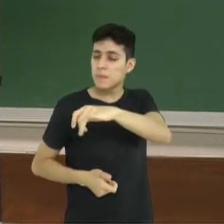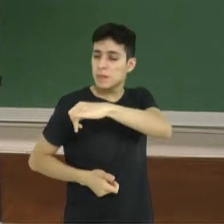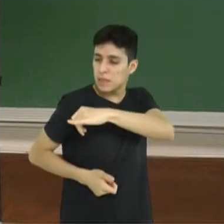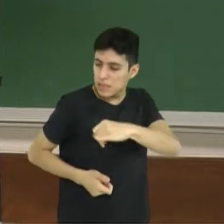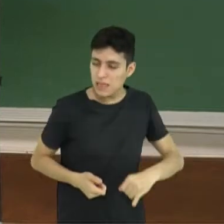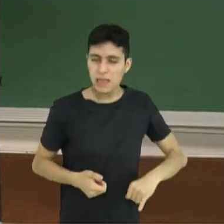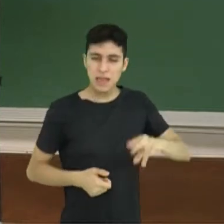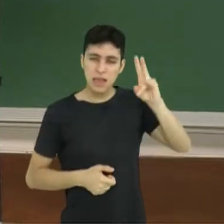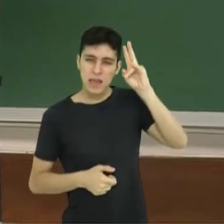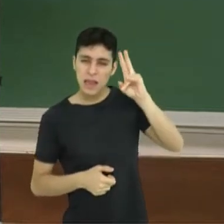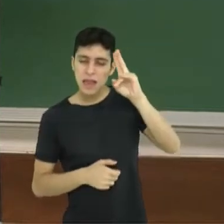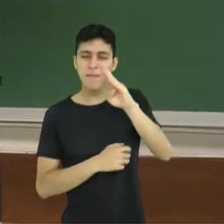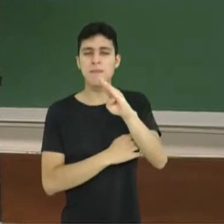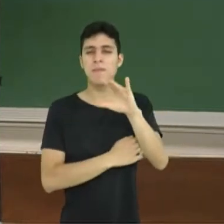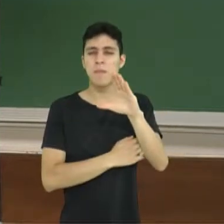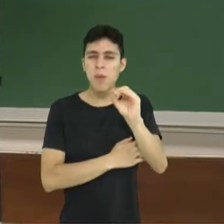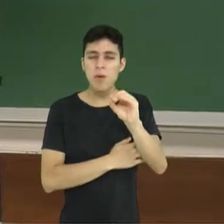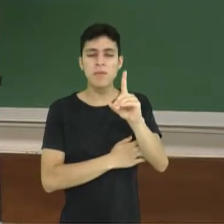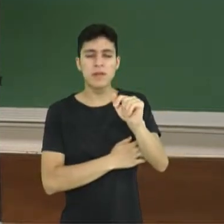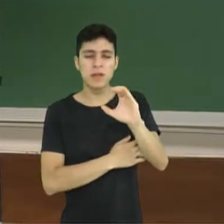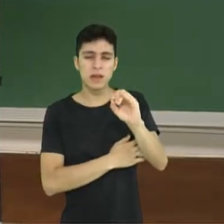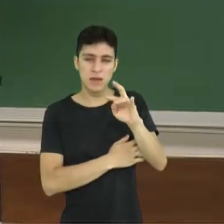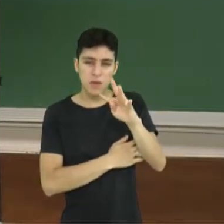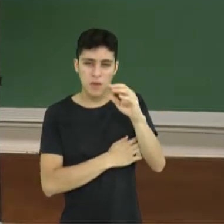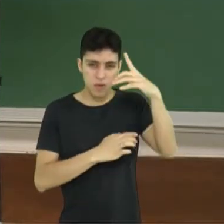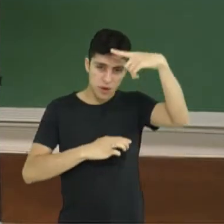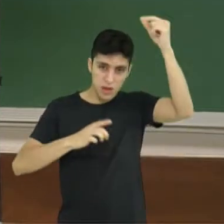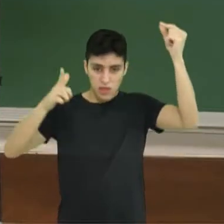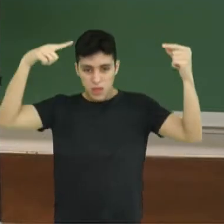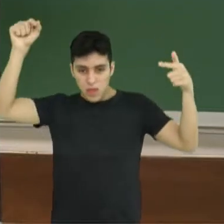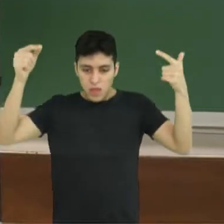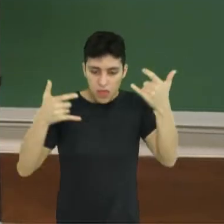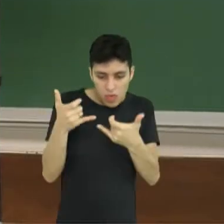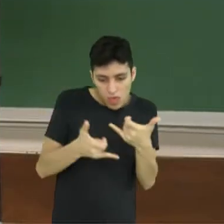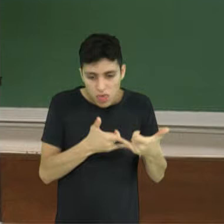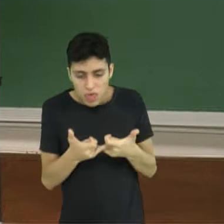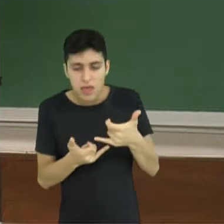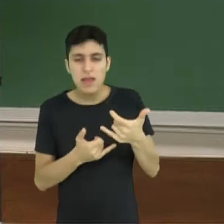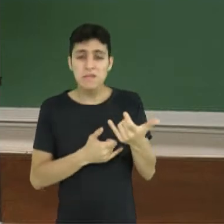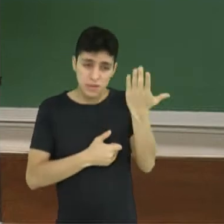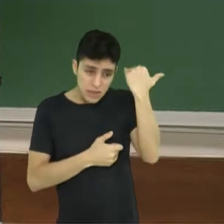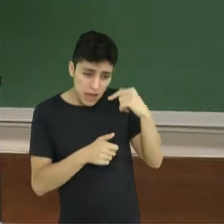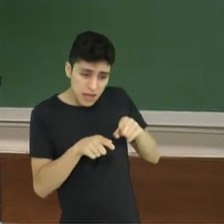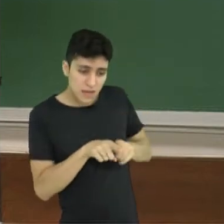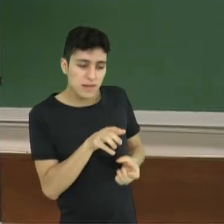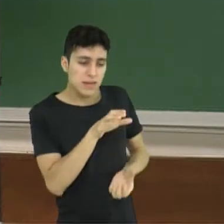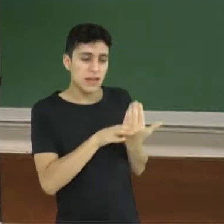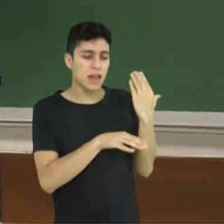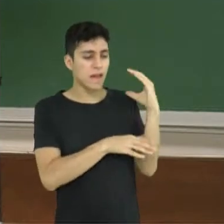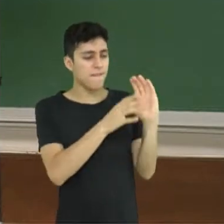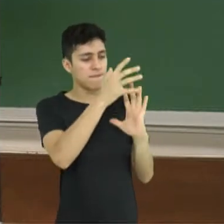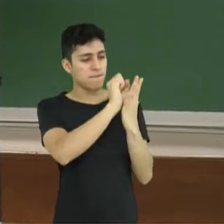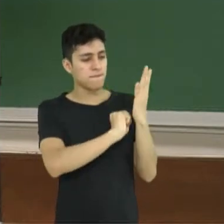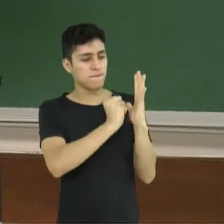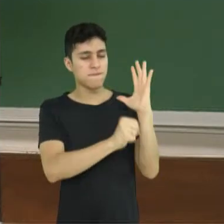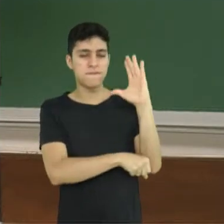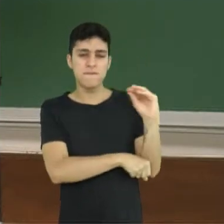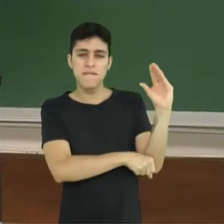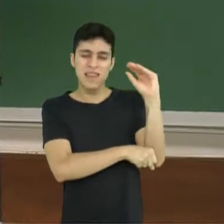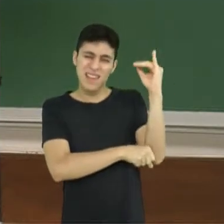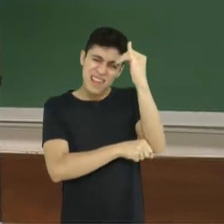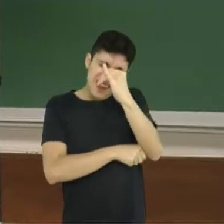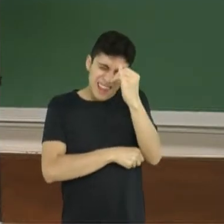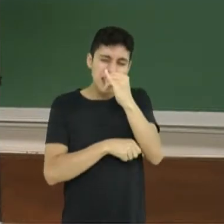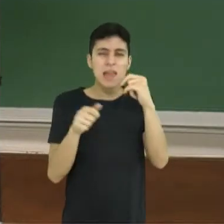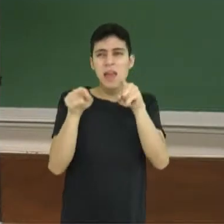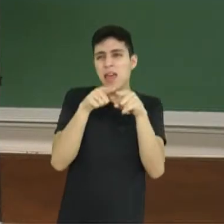Corte? Na verdade, eles tinham os bonecos da corte. Eles começavam a fazer esse tipo de provocação, esse tipo de deboche,